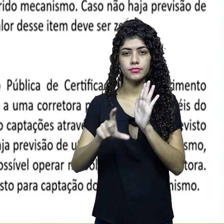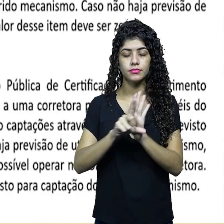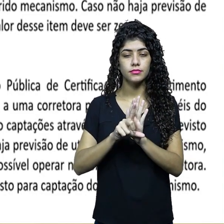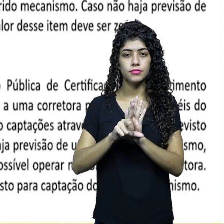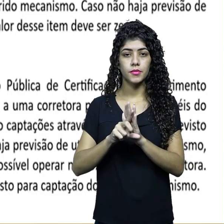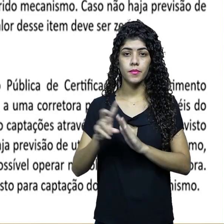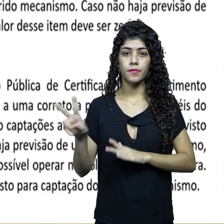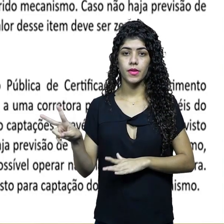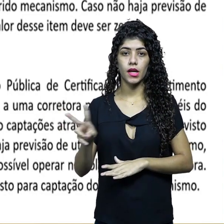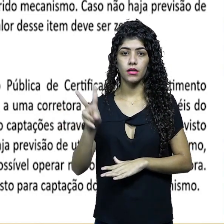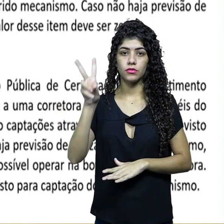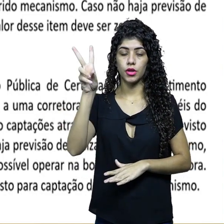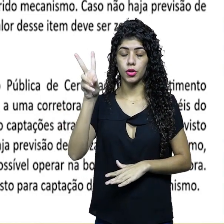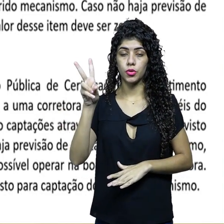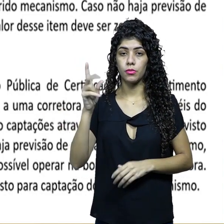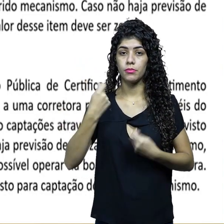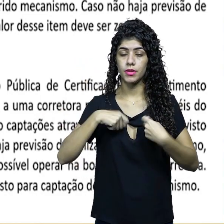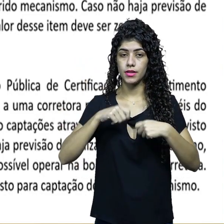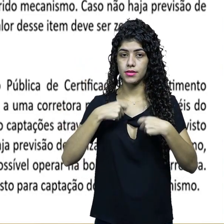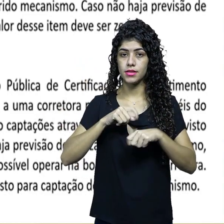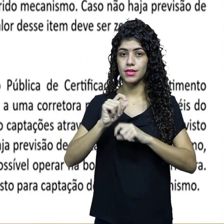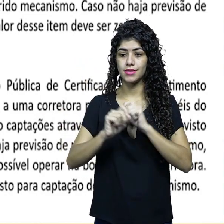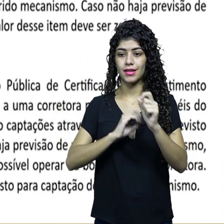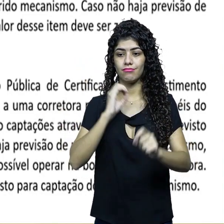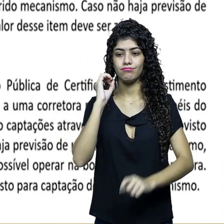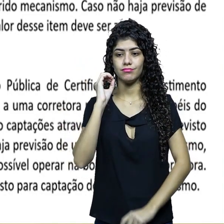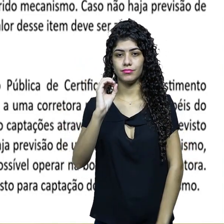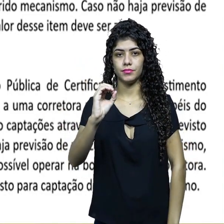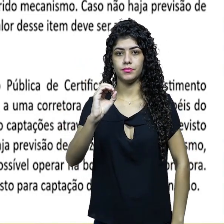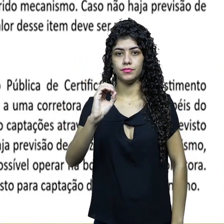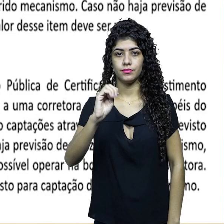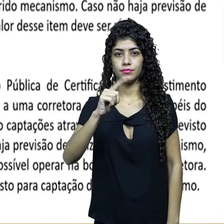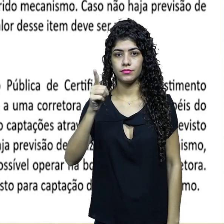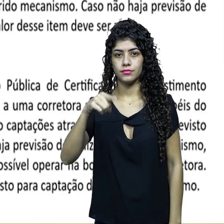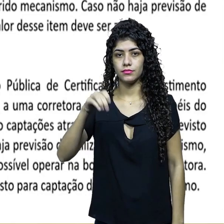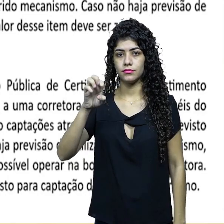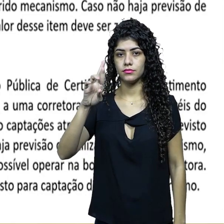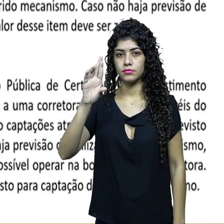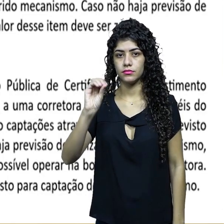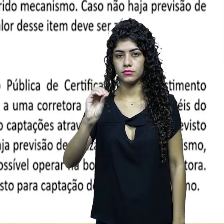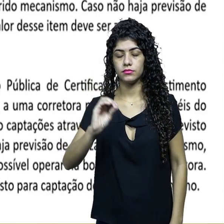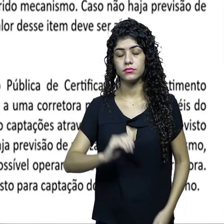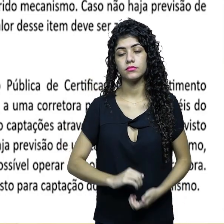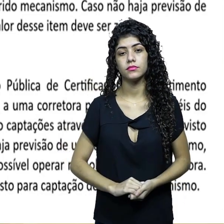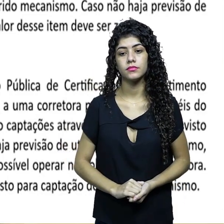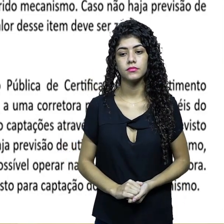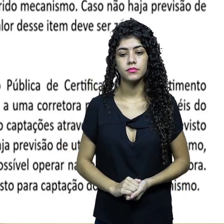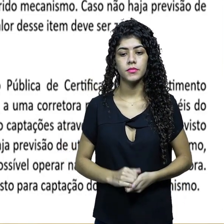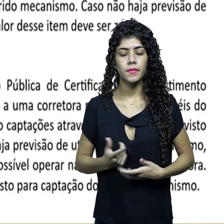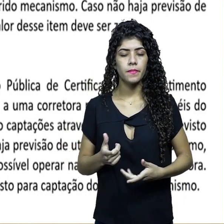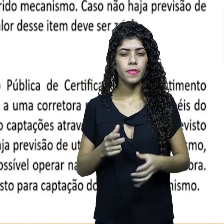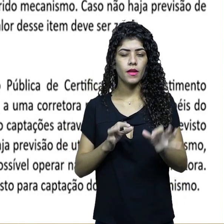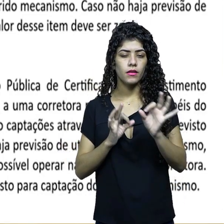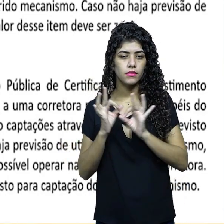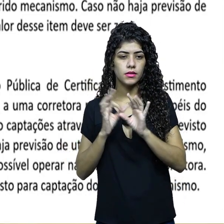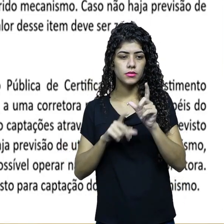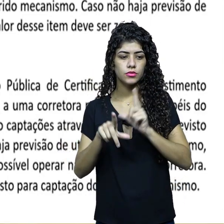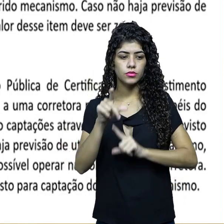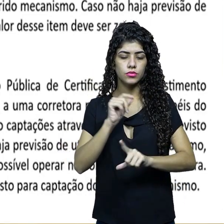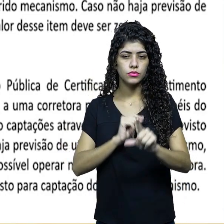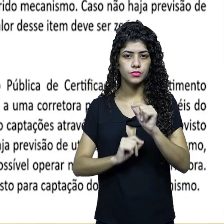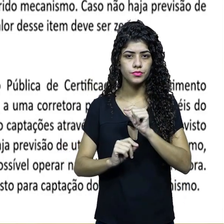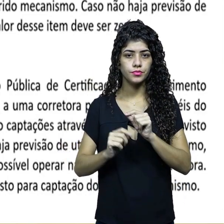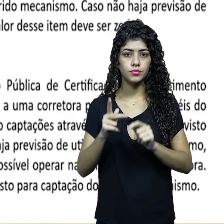legislação, o valor deste item deve ser zero. Coordenação e colocação. A chamada coordenação e colocação pública